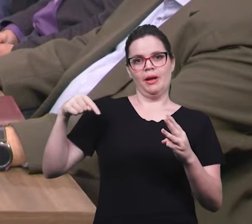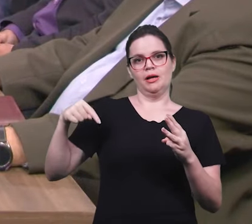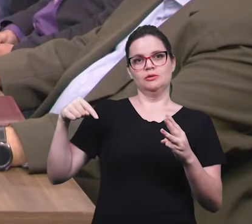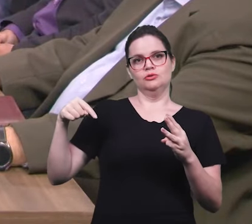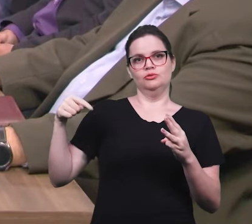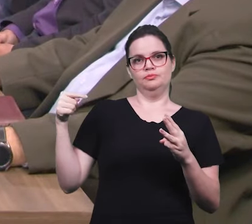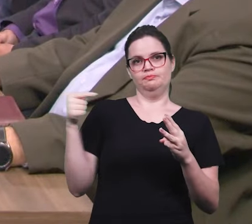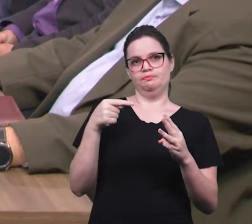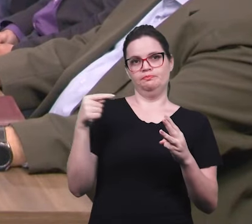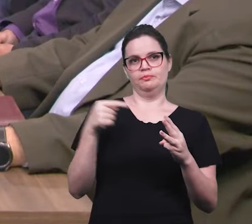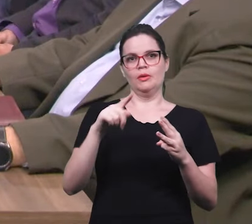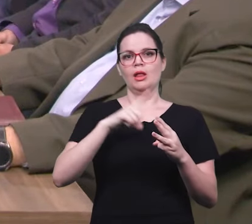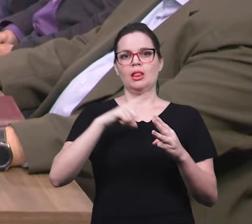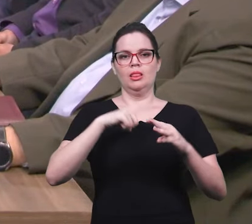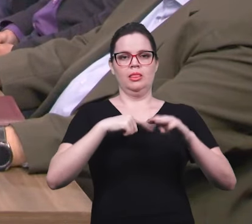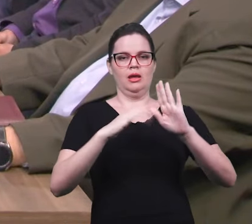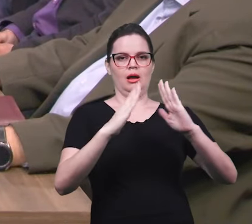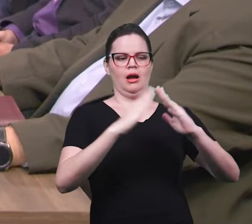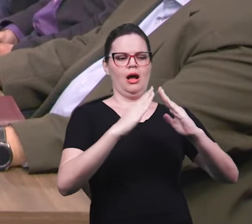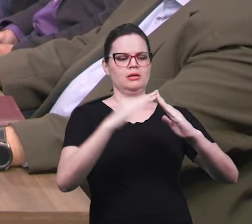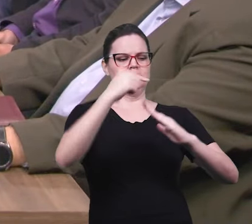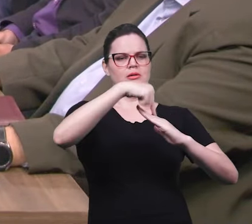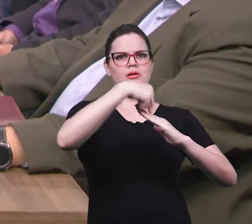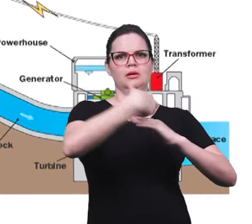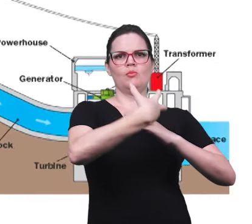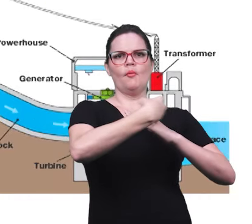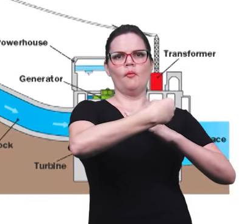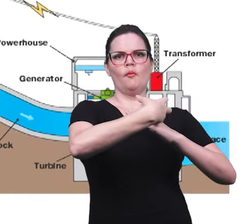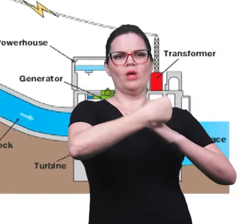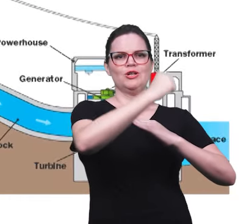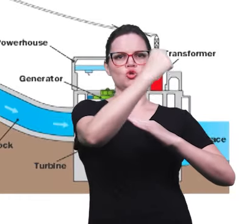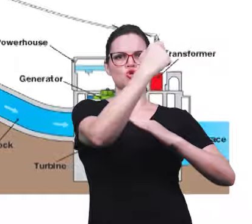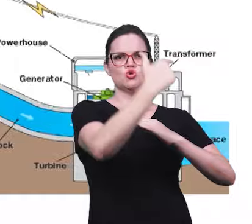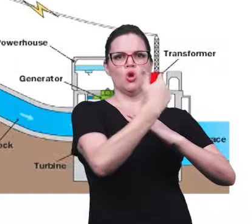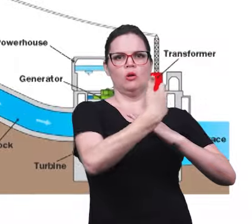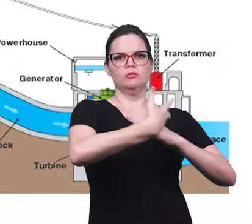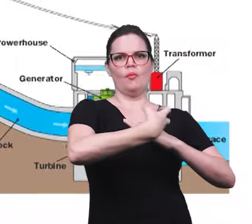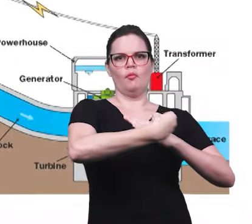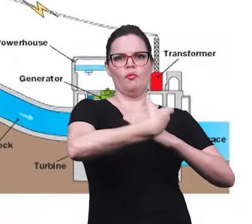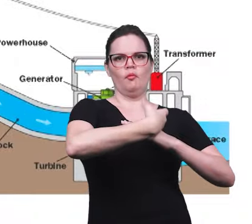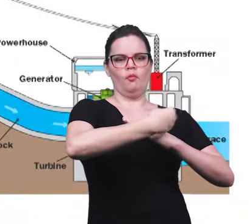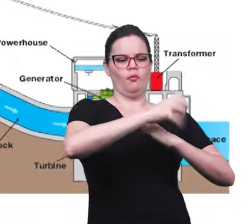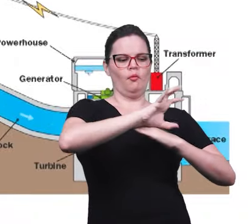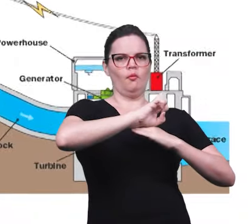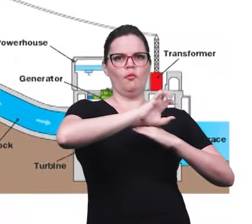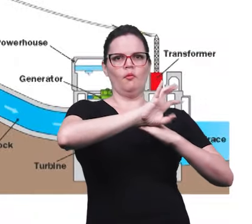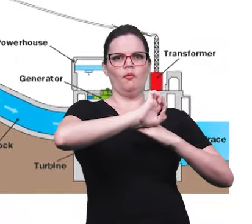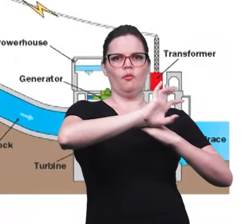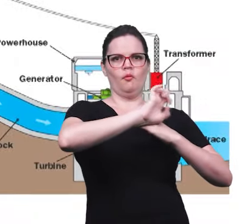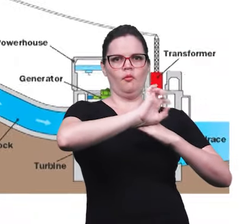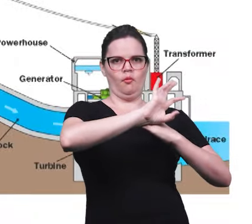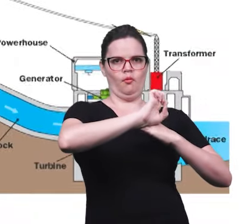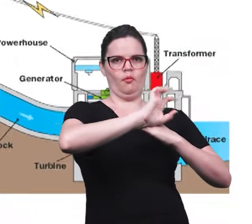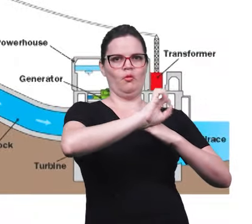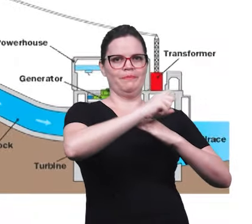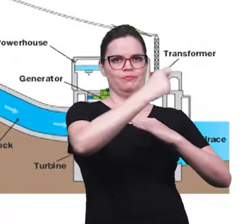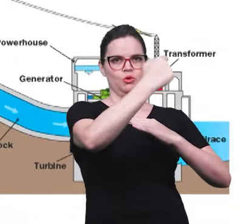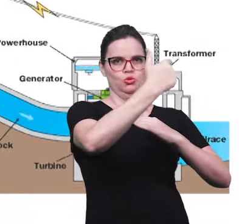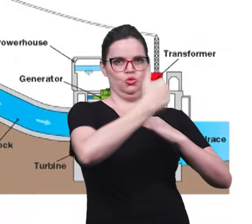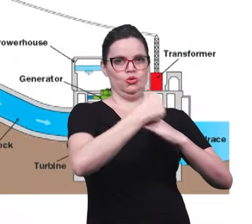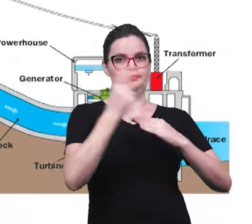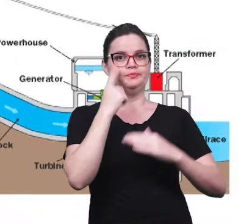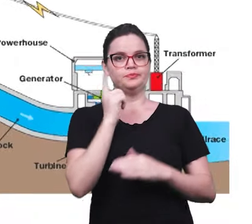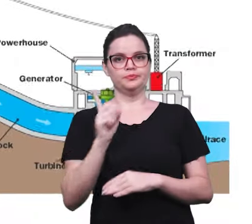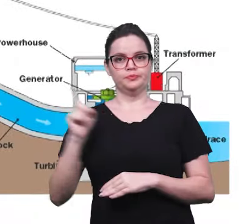solar, painéis de energia solar são gerados através de energia solar. E à direita ali, na parte inferior, nós